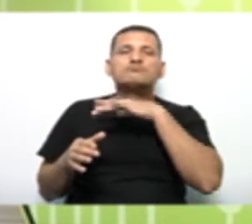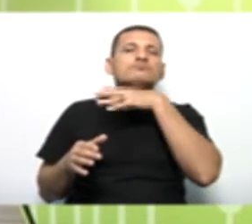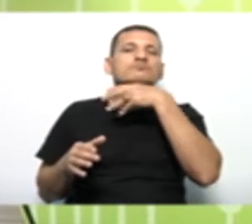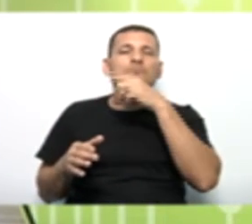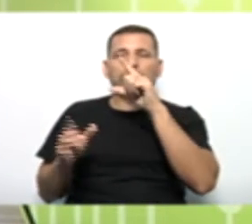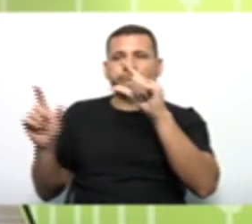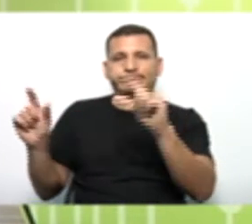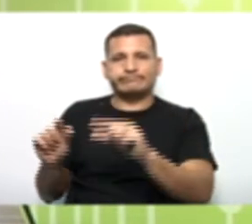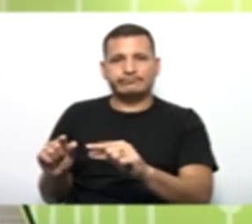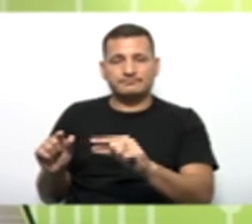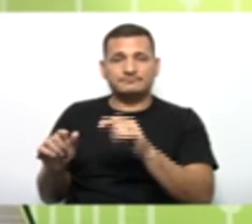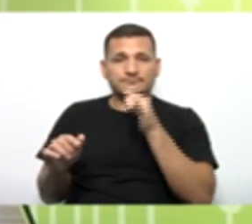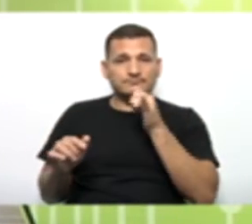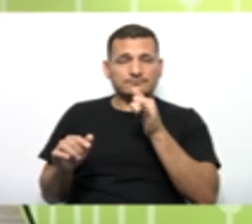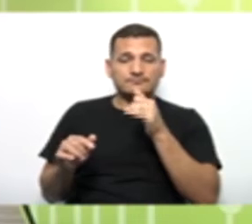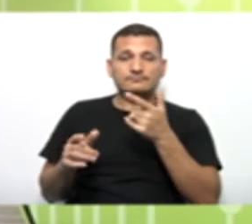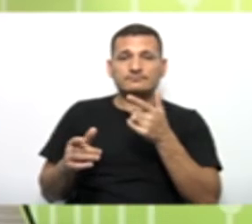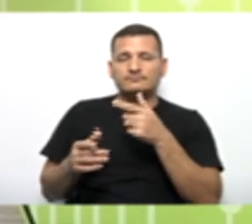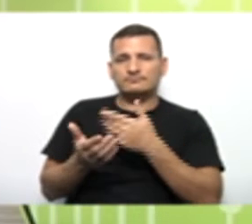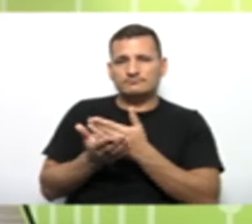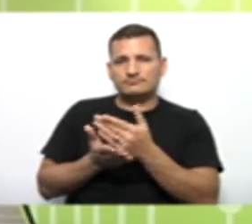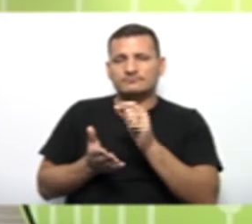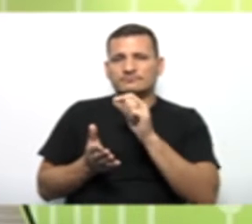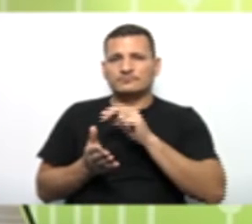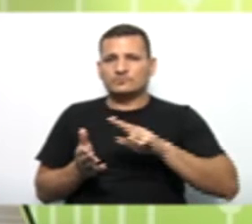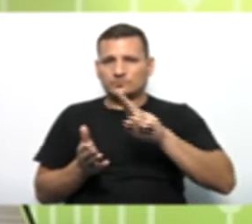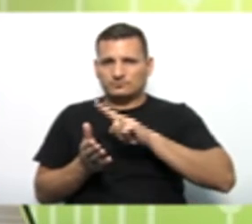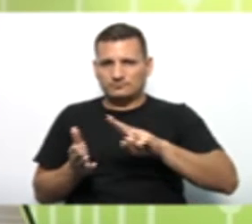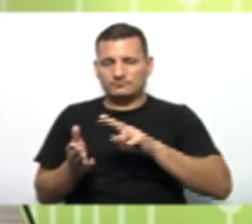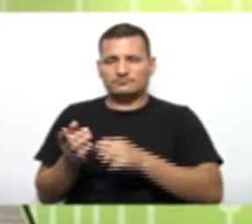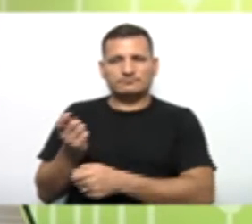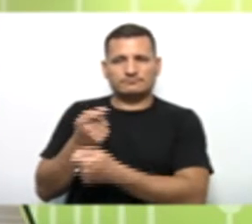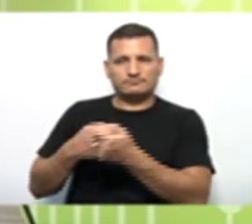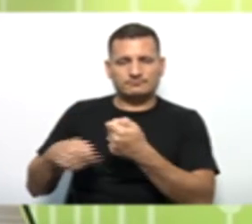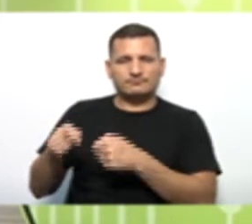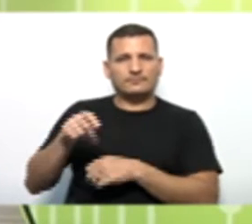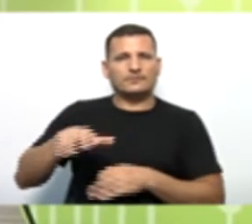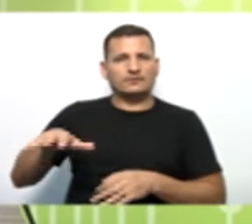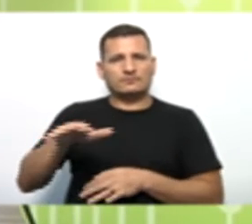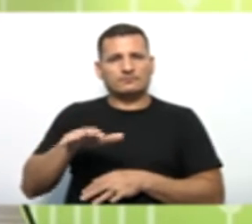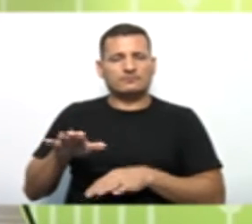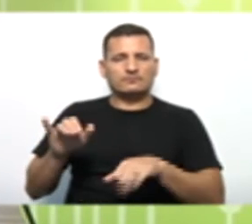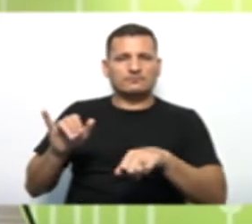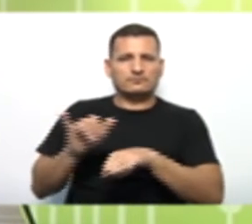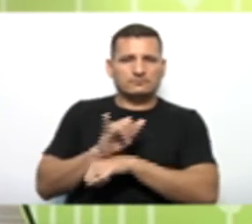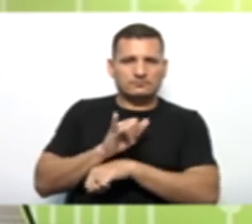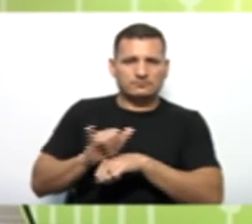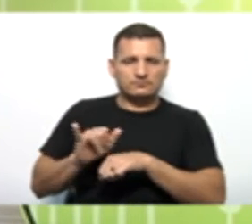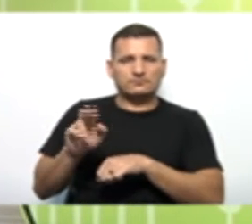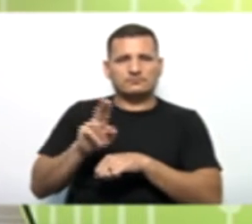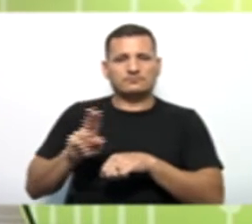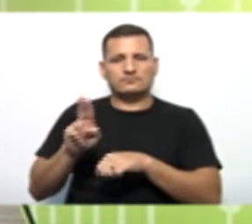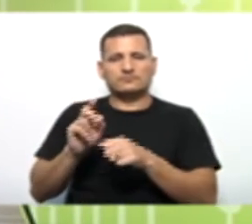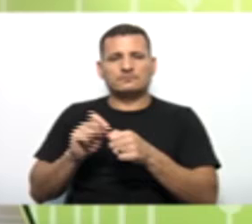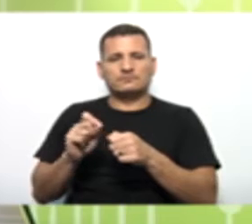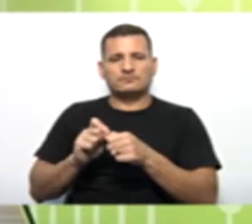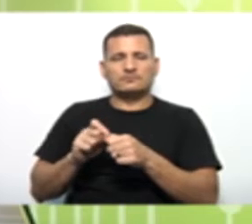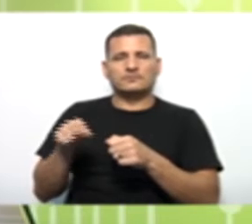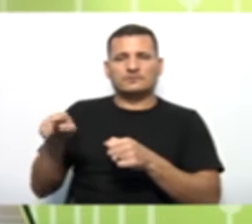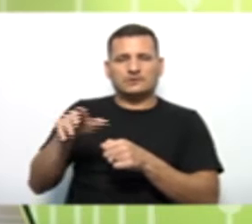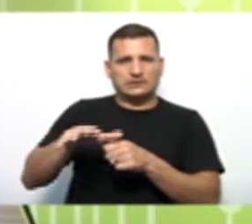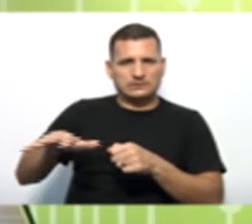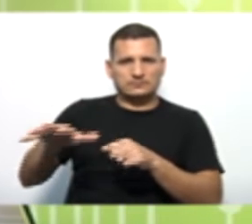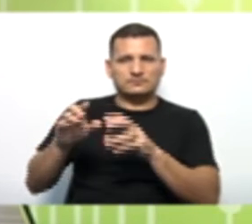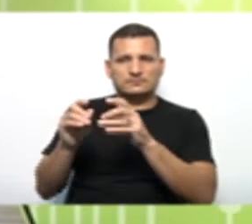o pecuarista começar a utilizar a gestão ambiental, implantando técnicas para fazer com que aquela